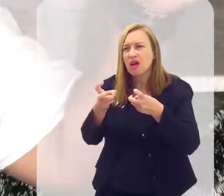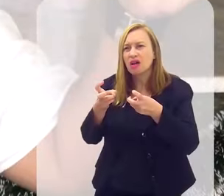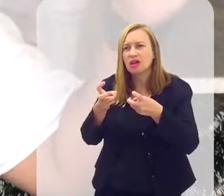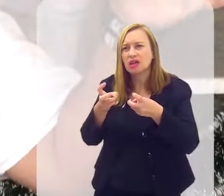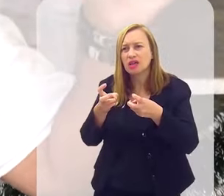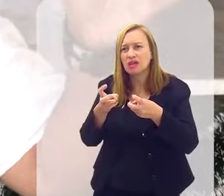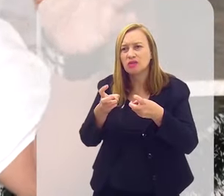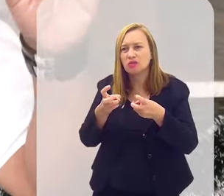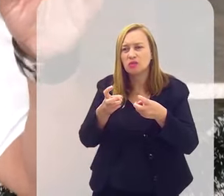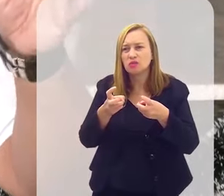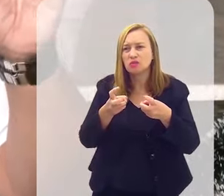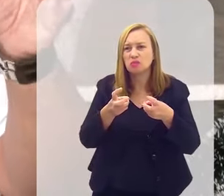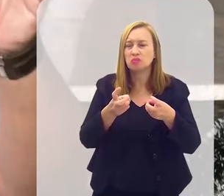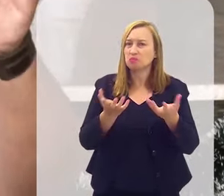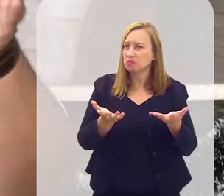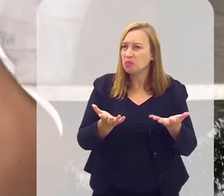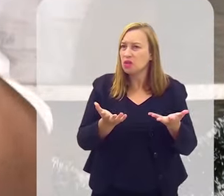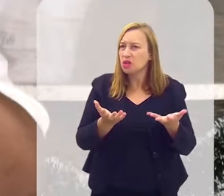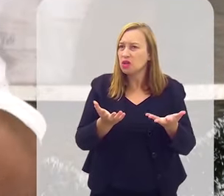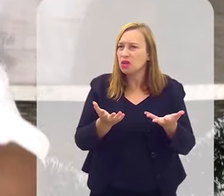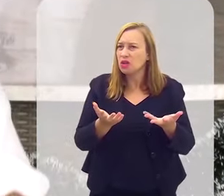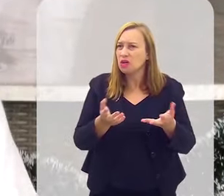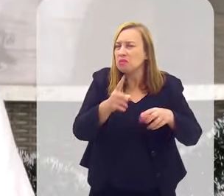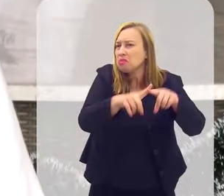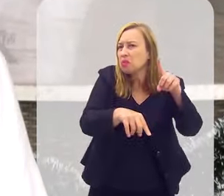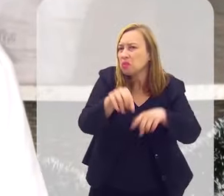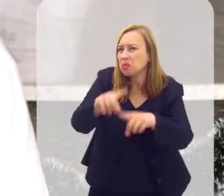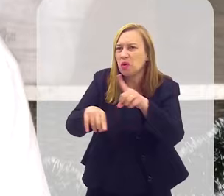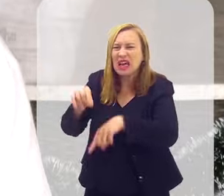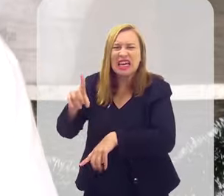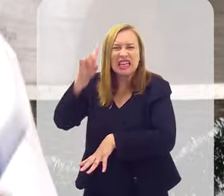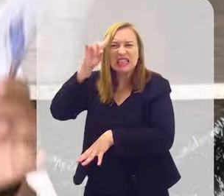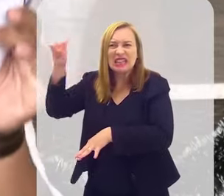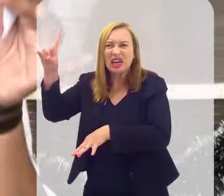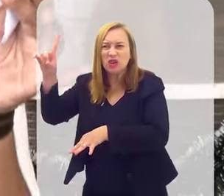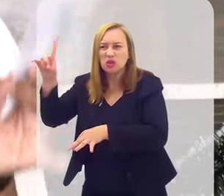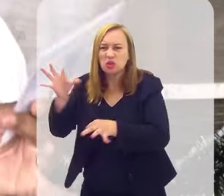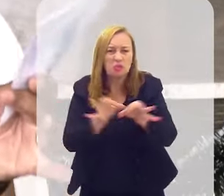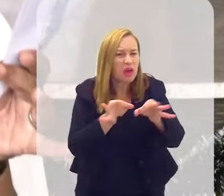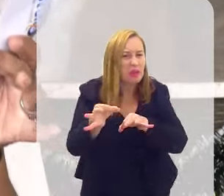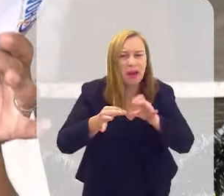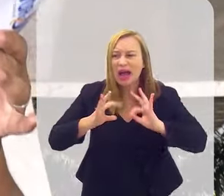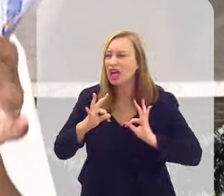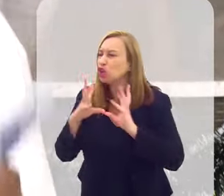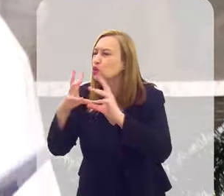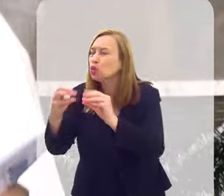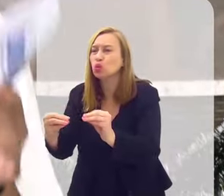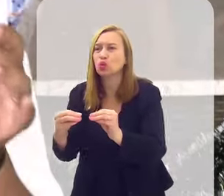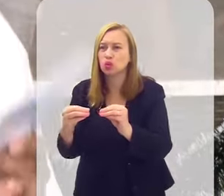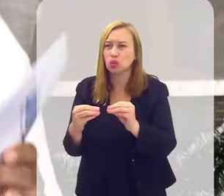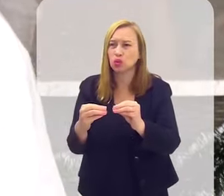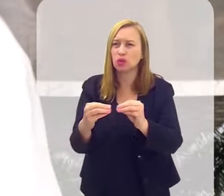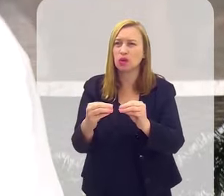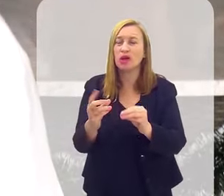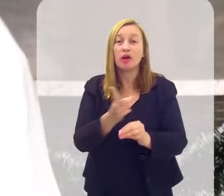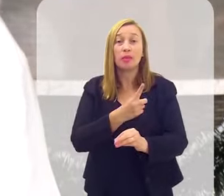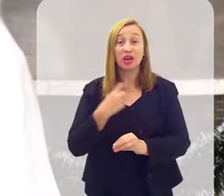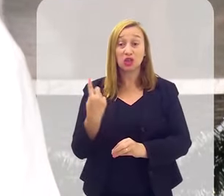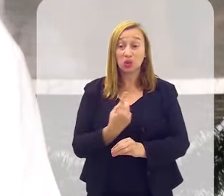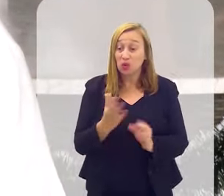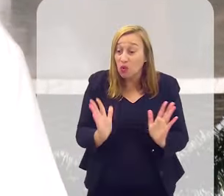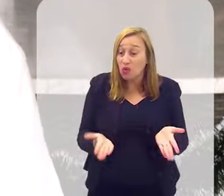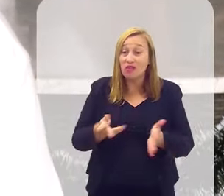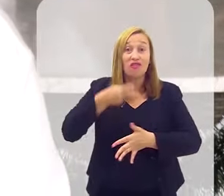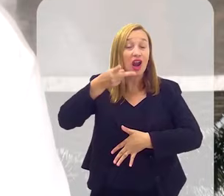cada profissional cada equipamento que Deus nos proporciona construindo isso